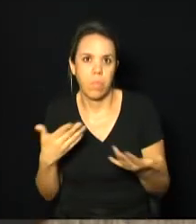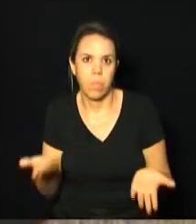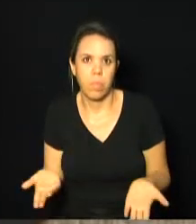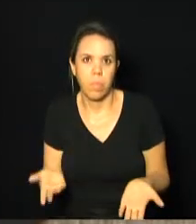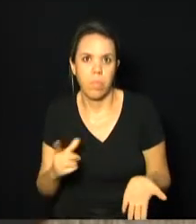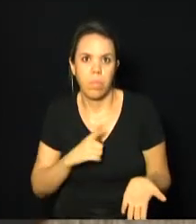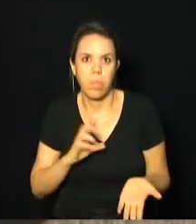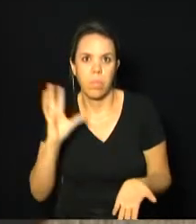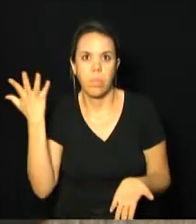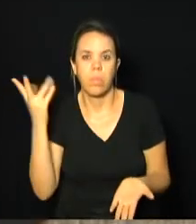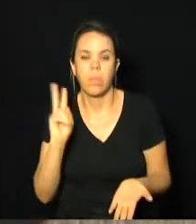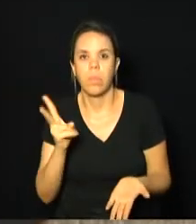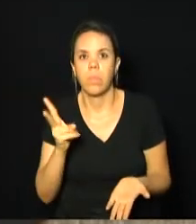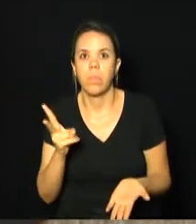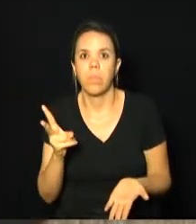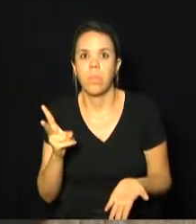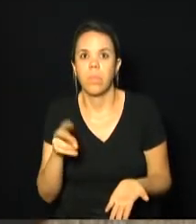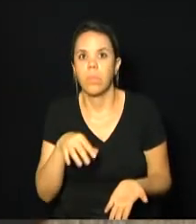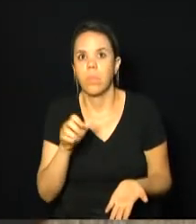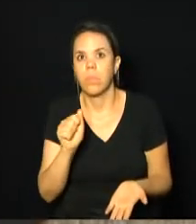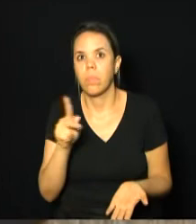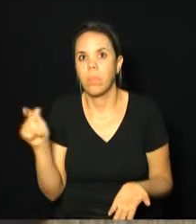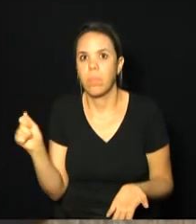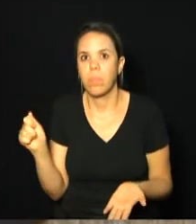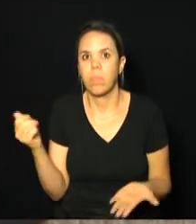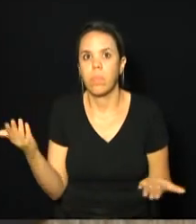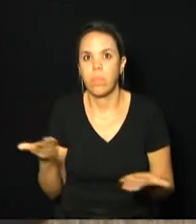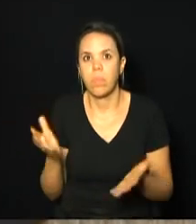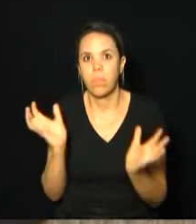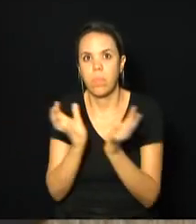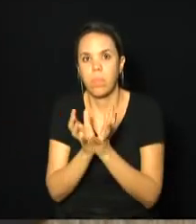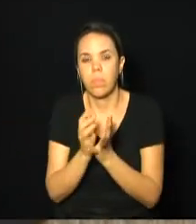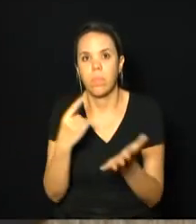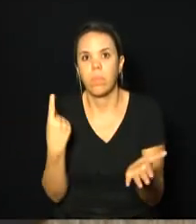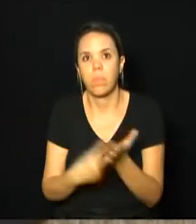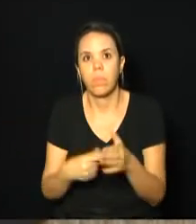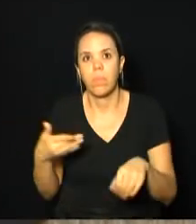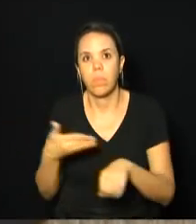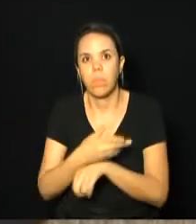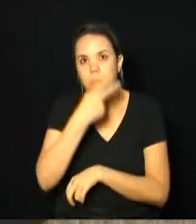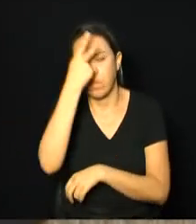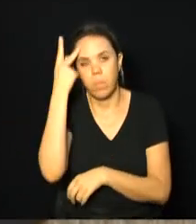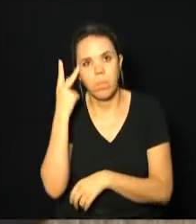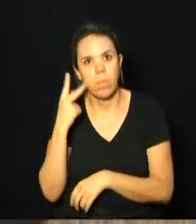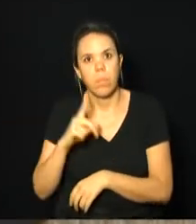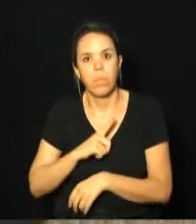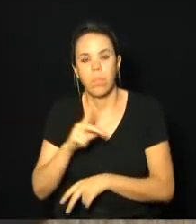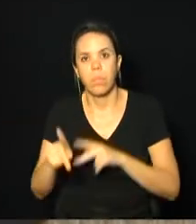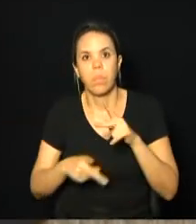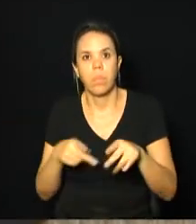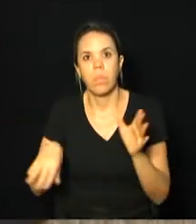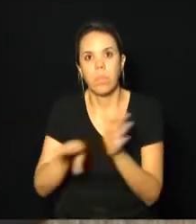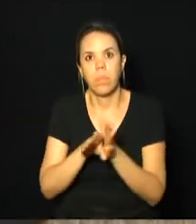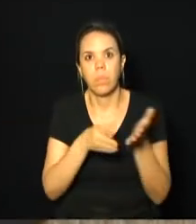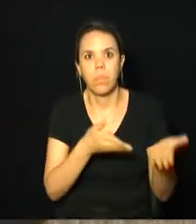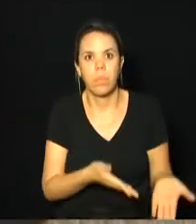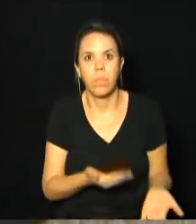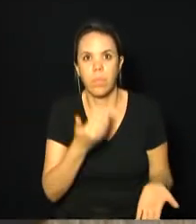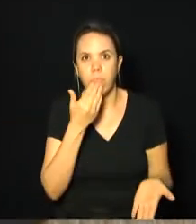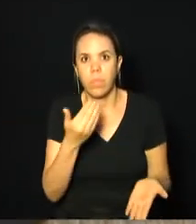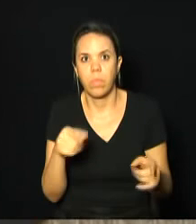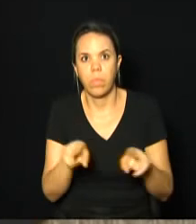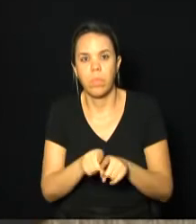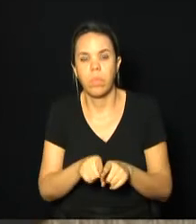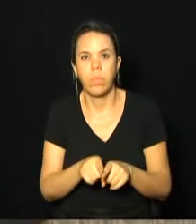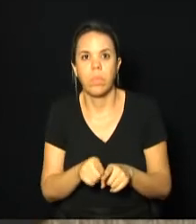têm ocorrido com frequência na área da APA. E hoje a comissão também contou com participação popular, né? Teve gente que veio aqui, solicitou também